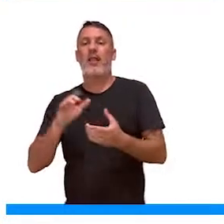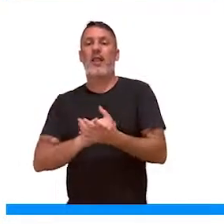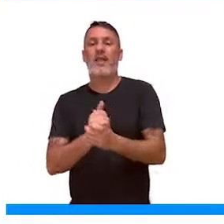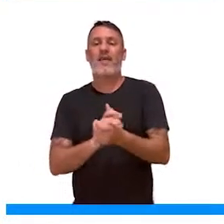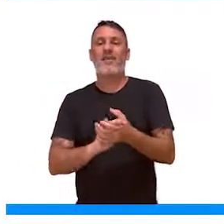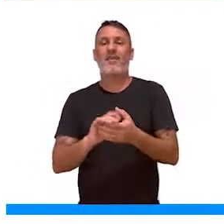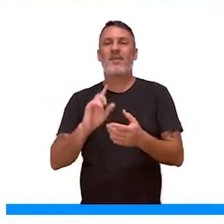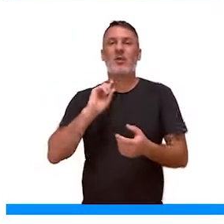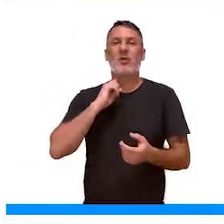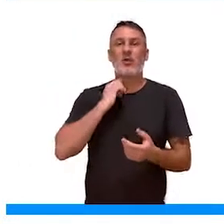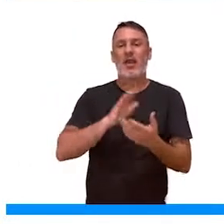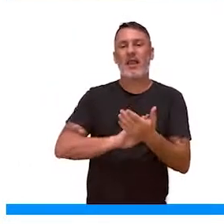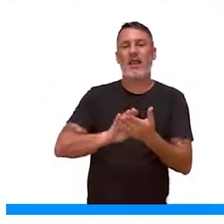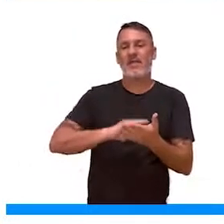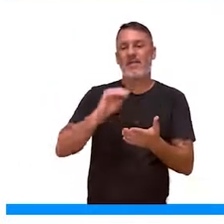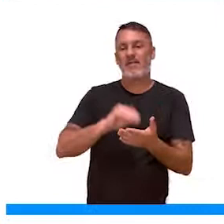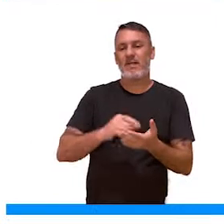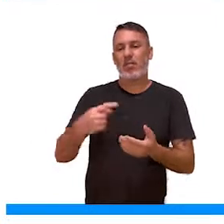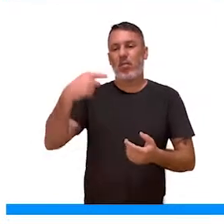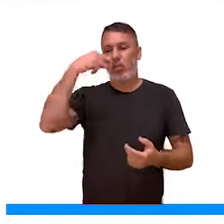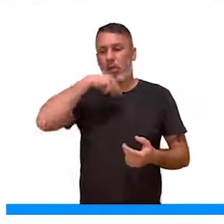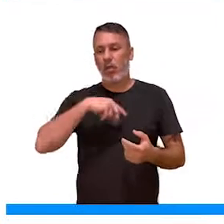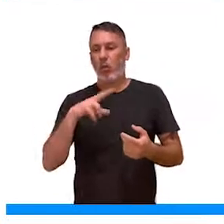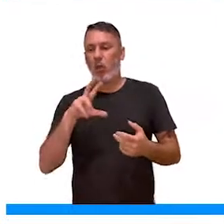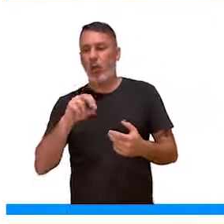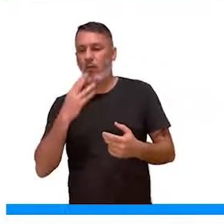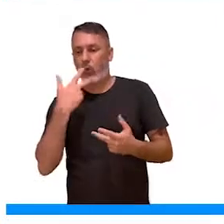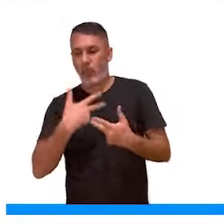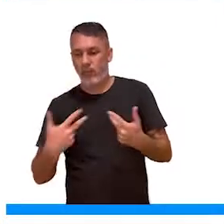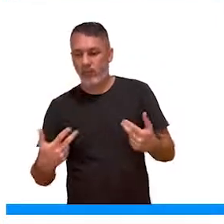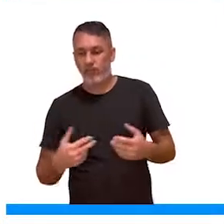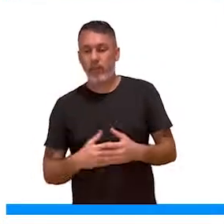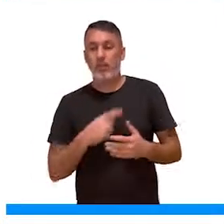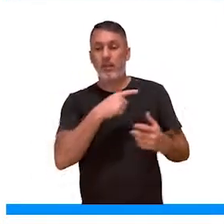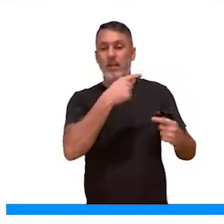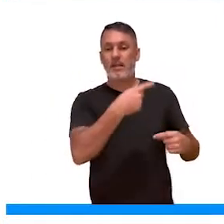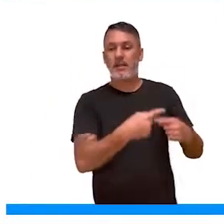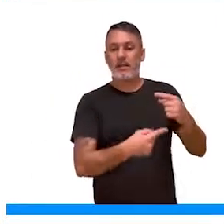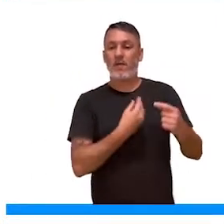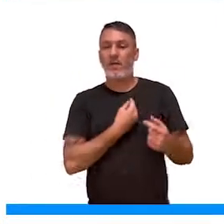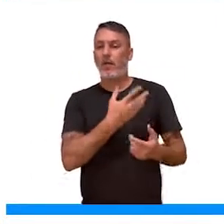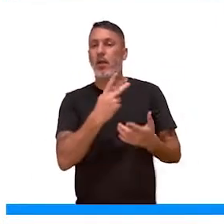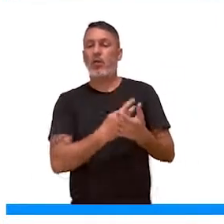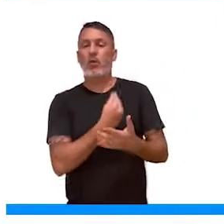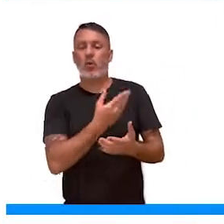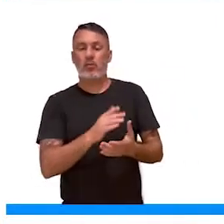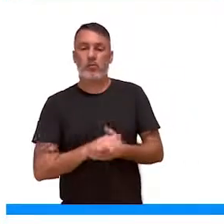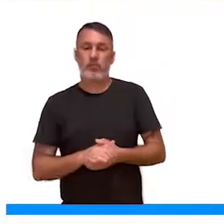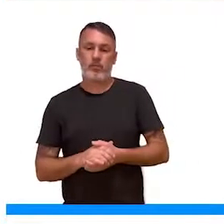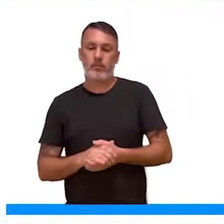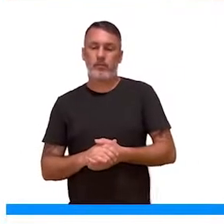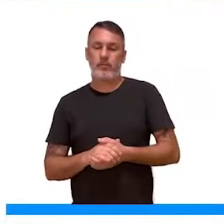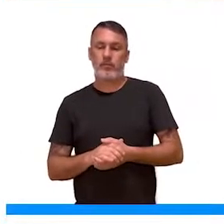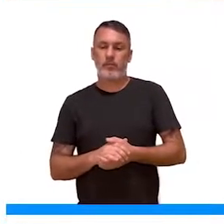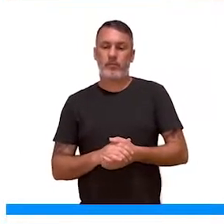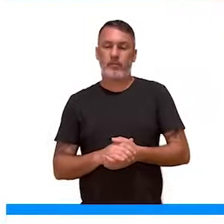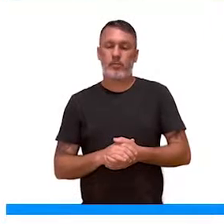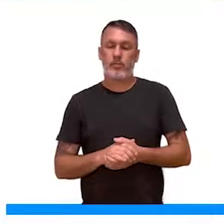mal lavados, né? Portando assim os ovos da tênia. O ciclo de vida, como acontece?